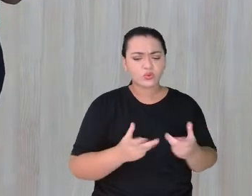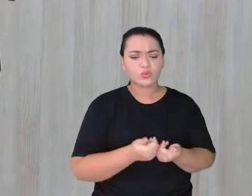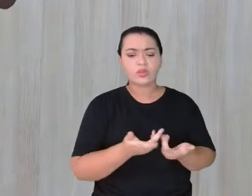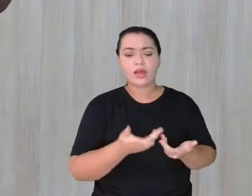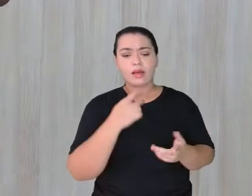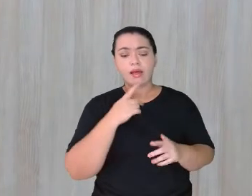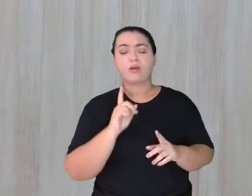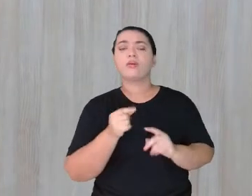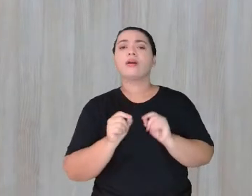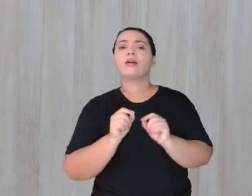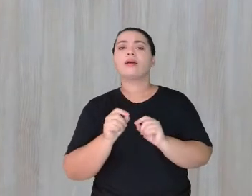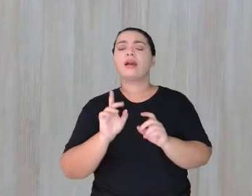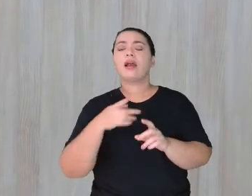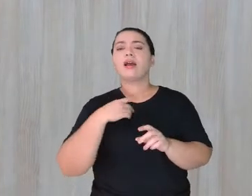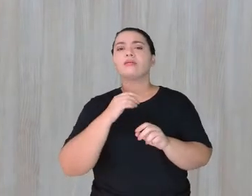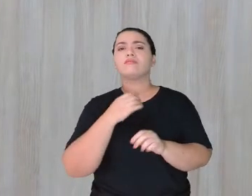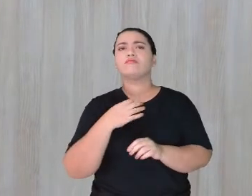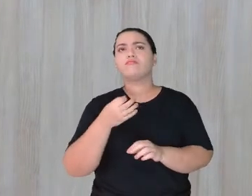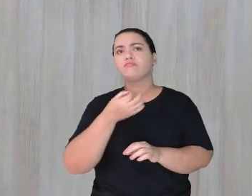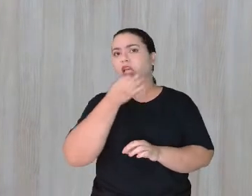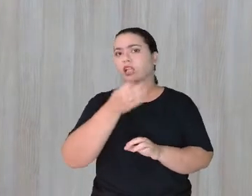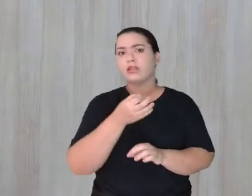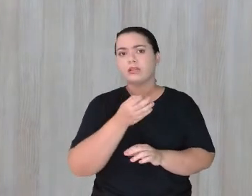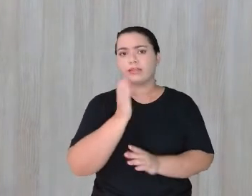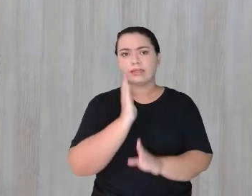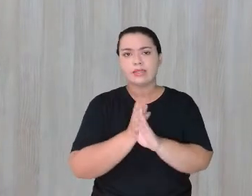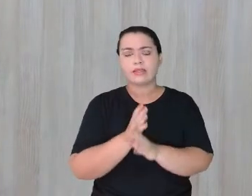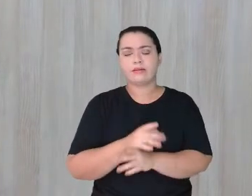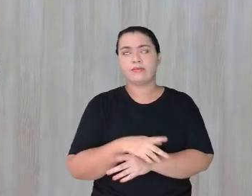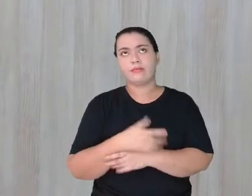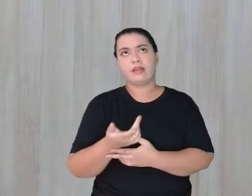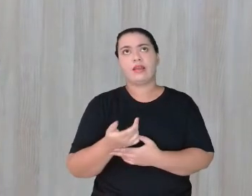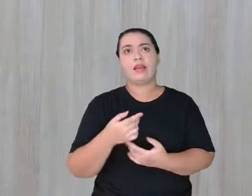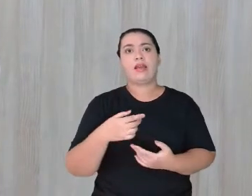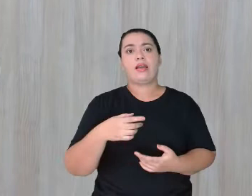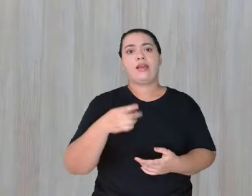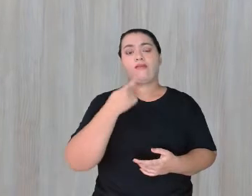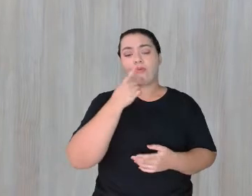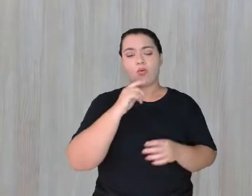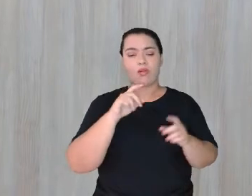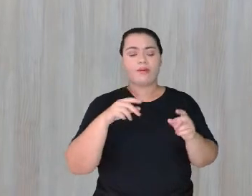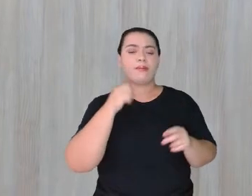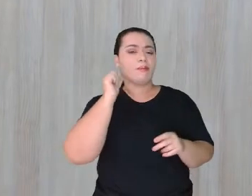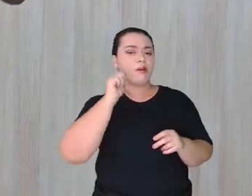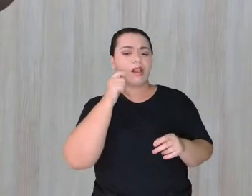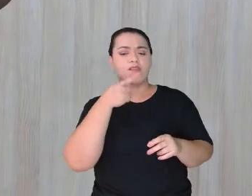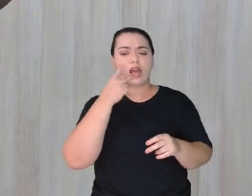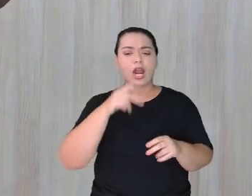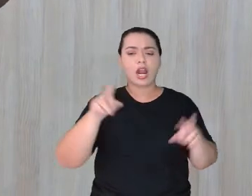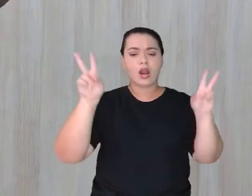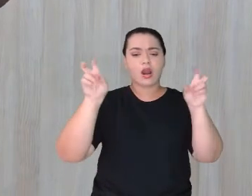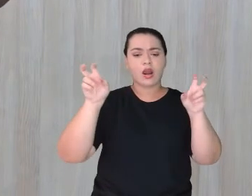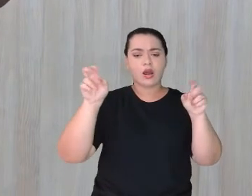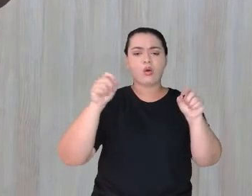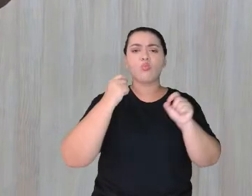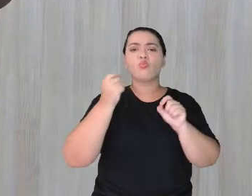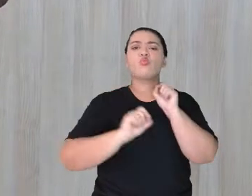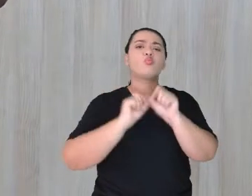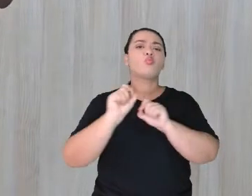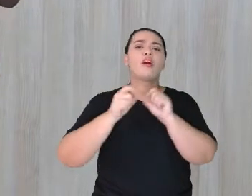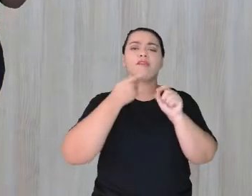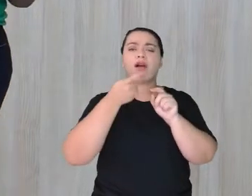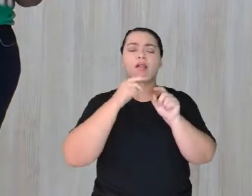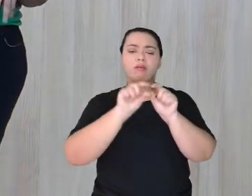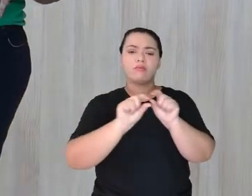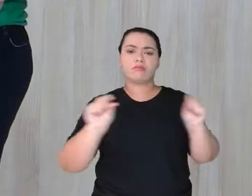discurso direto. Ou seja, Adriana falou que. Aí eu abro aspas e coloco direitinho o que a Adriana falou.